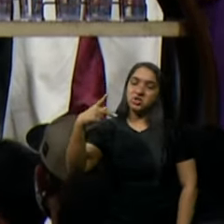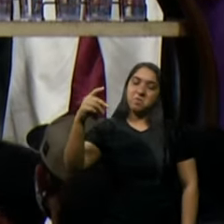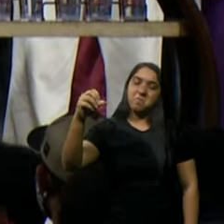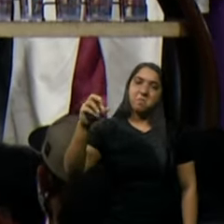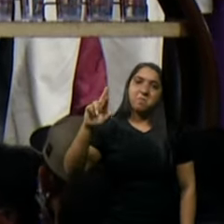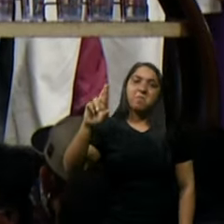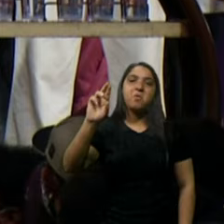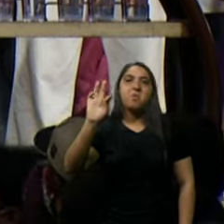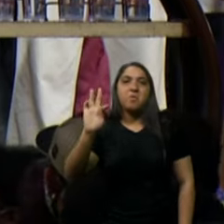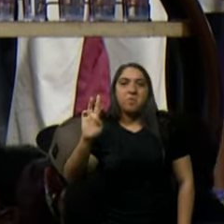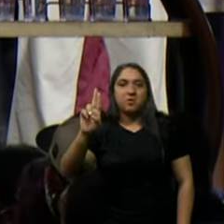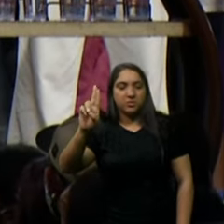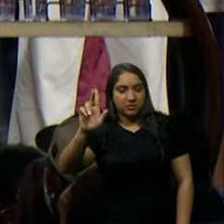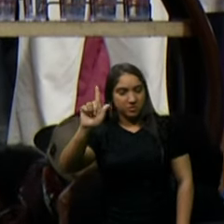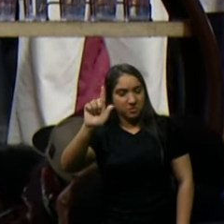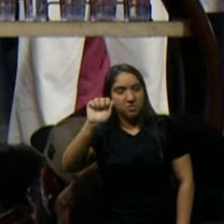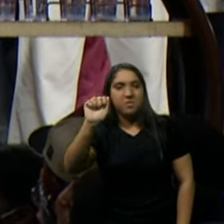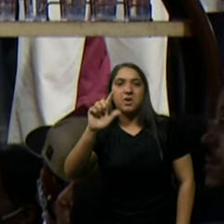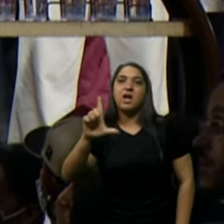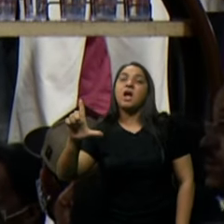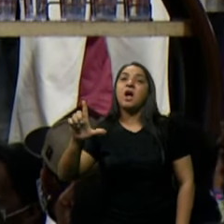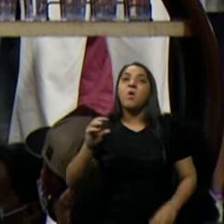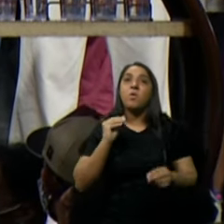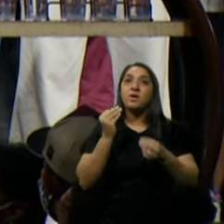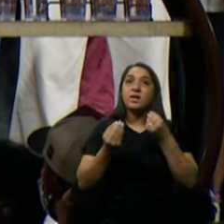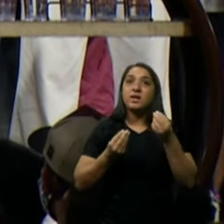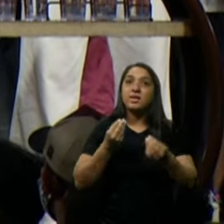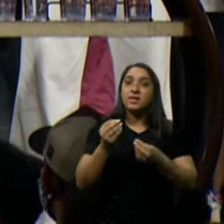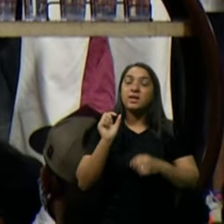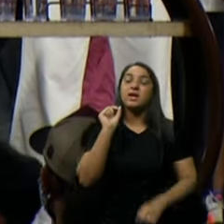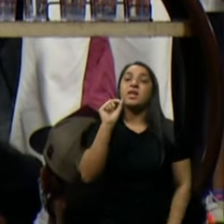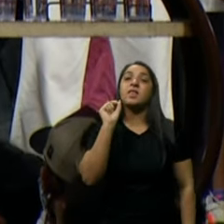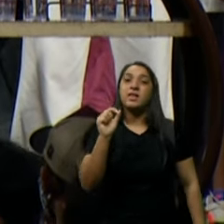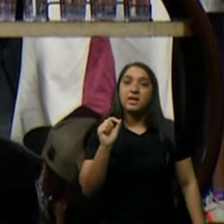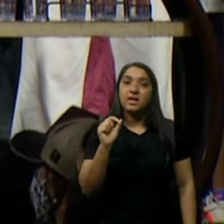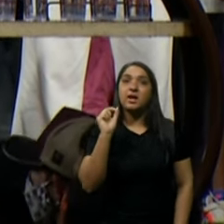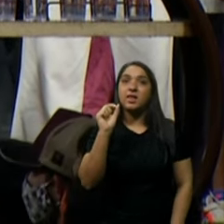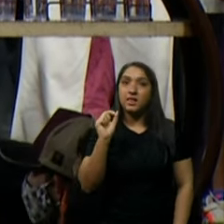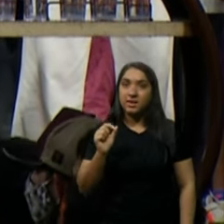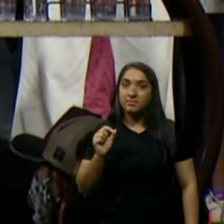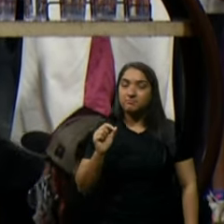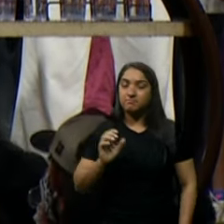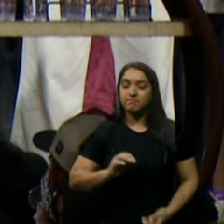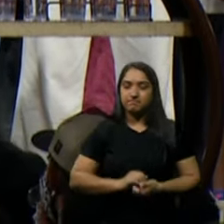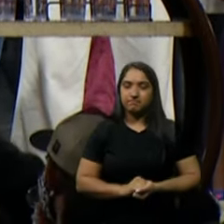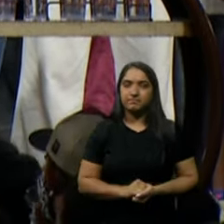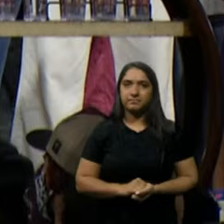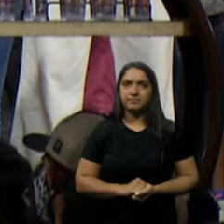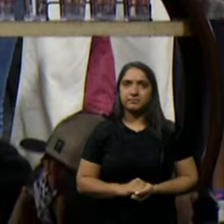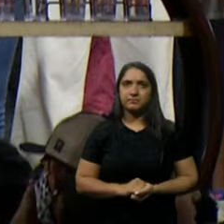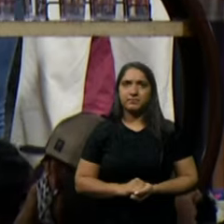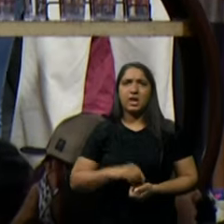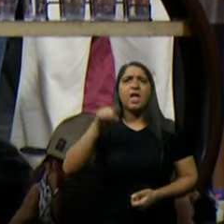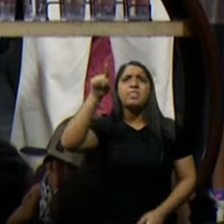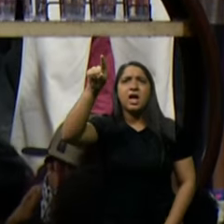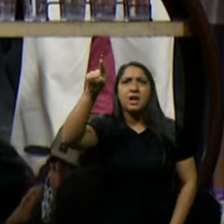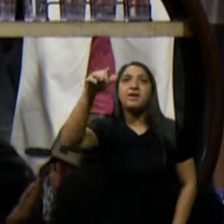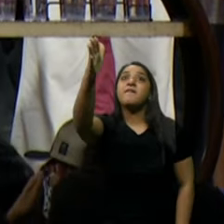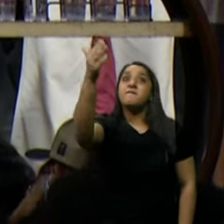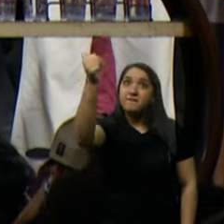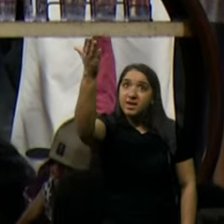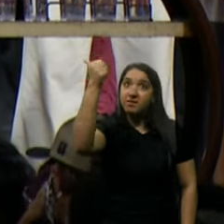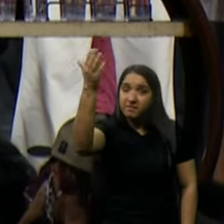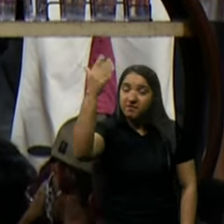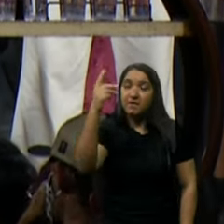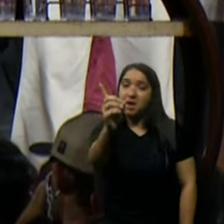Cadê o português que veio de Portugal para conferência Cadê o português que veio de Portugal tá aqui corre